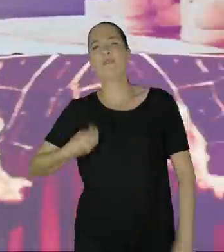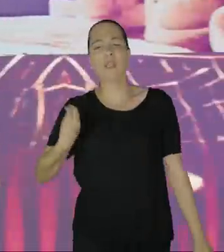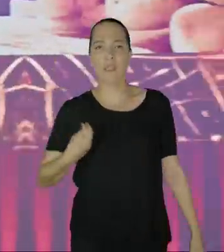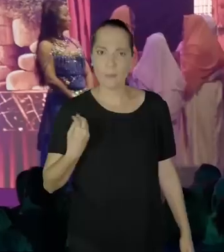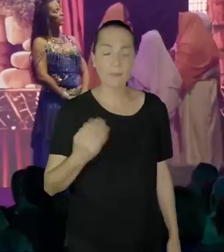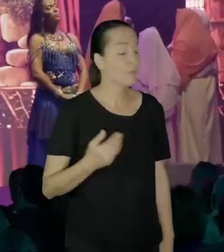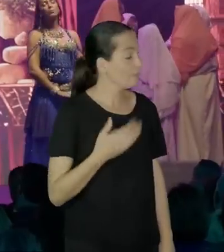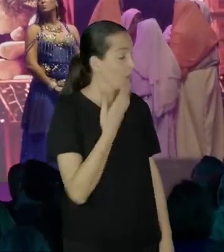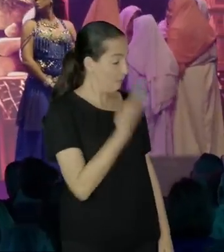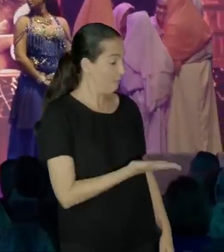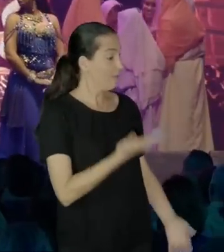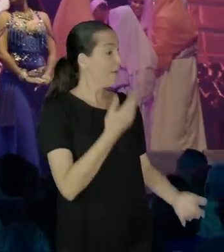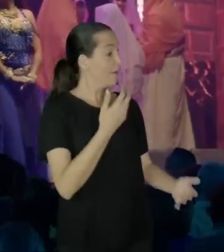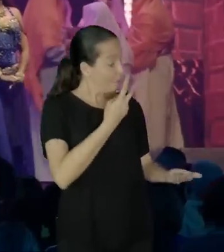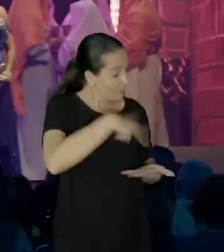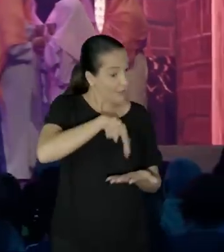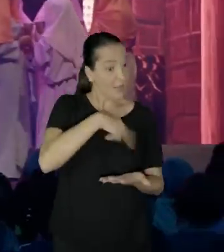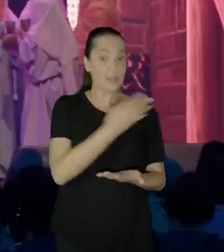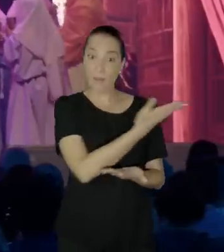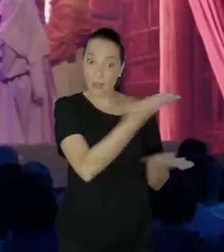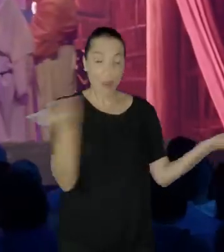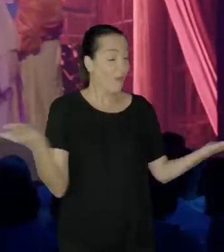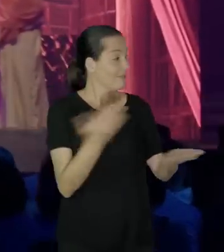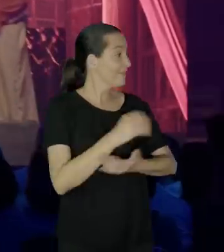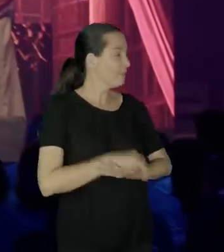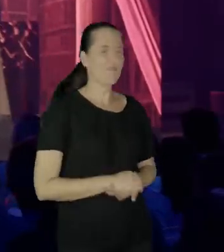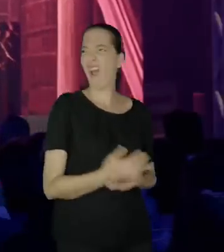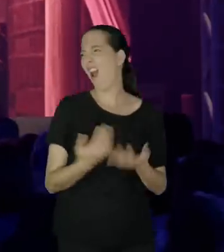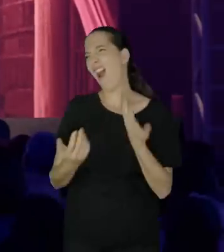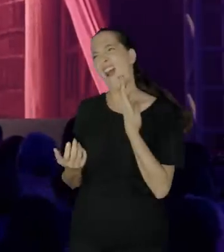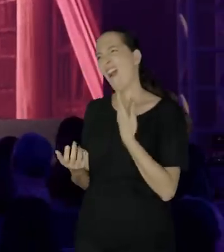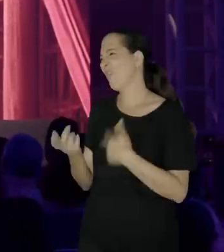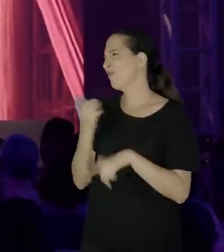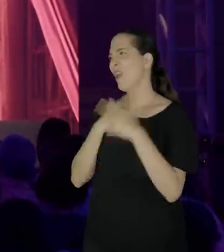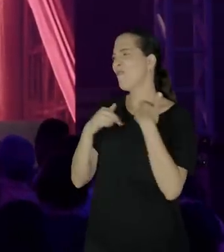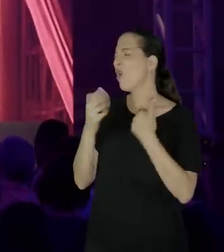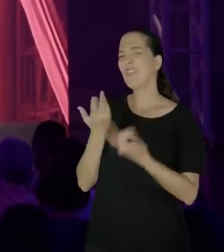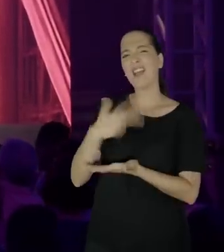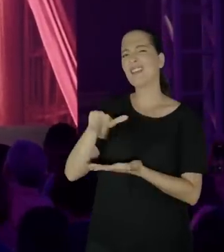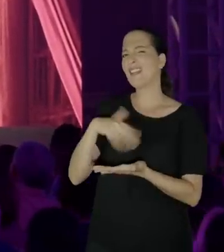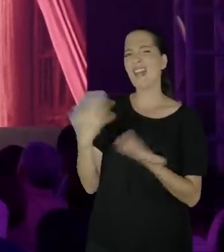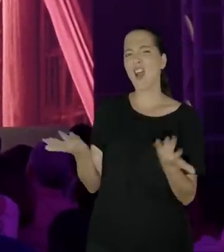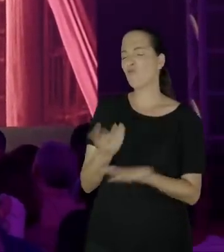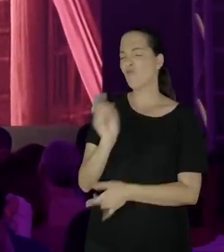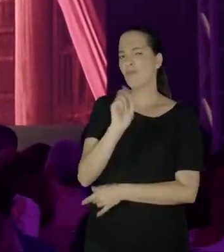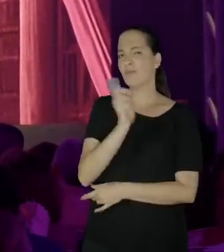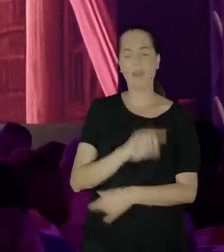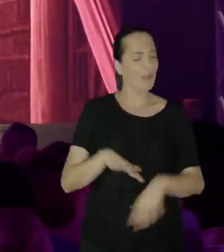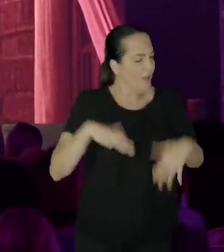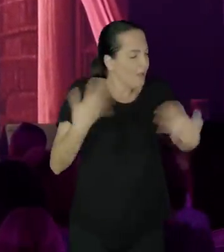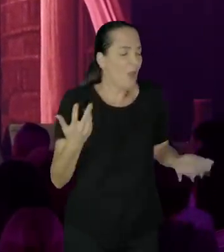Salomé, dance para os convidados. Não tenho vontade de dançar.